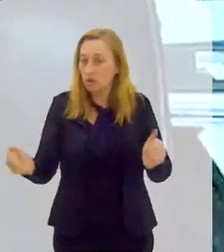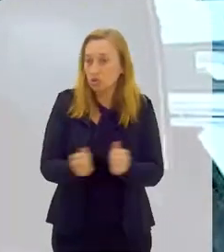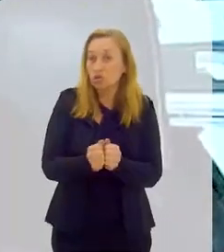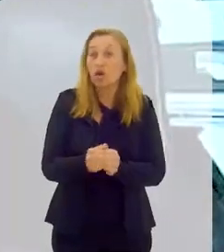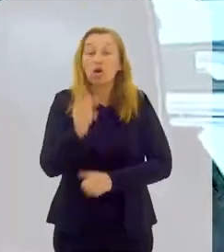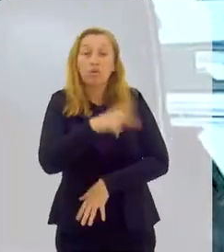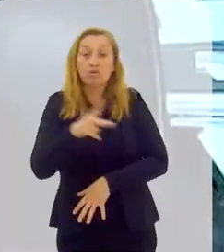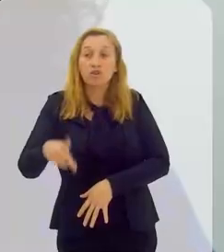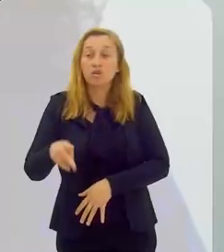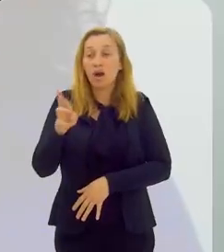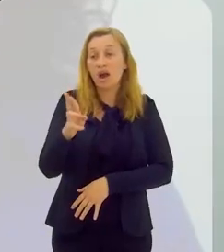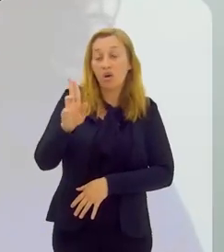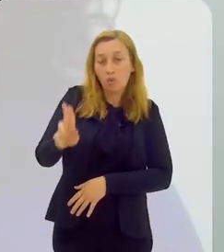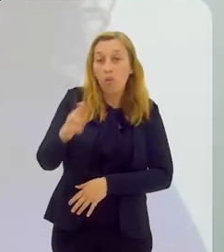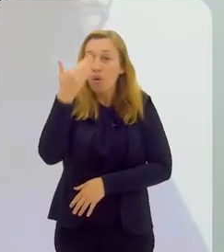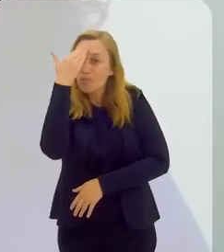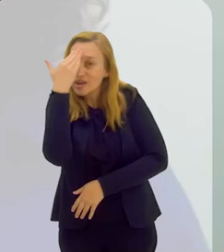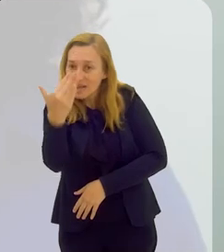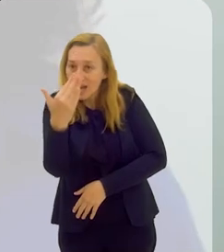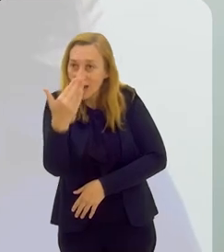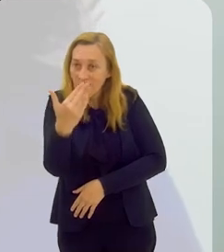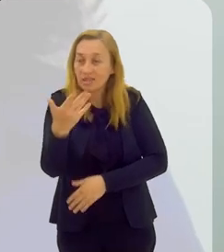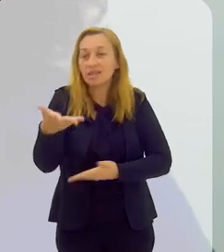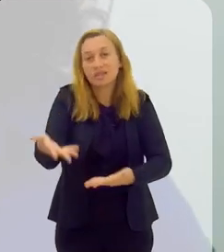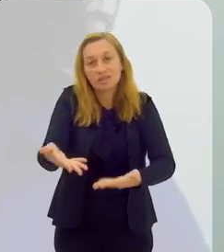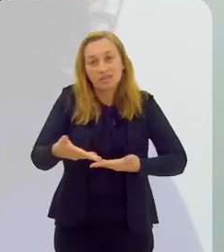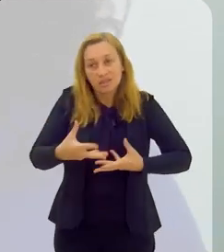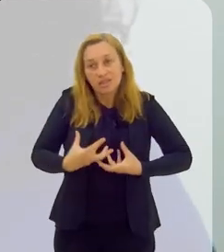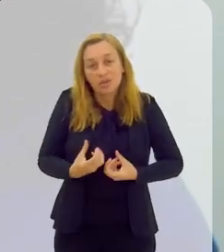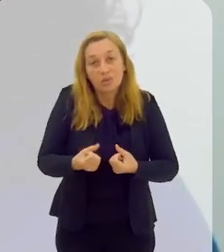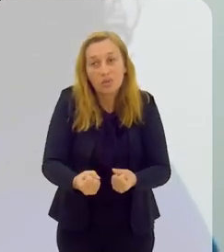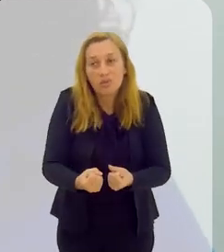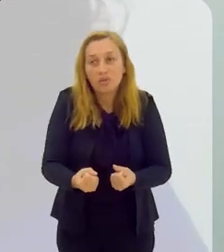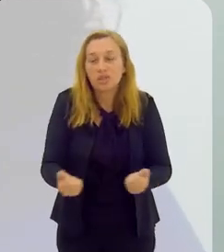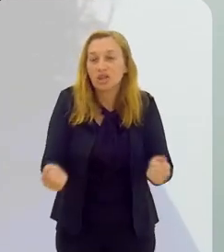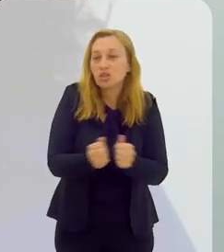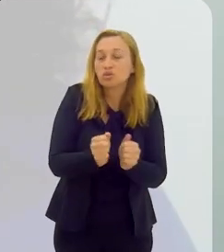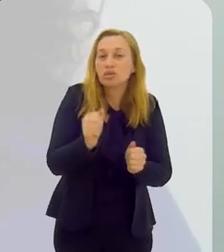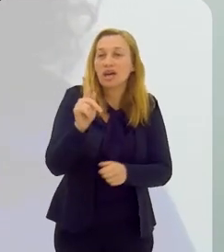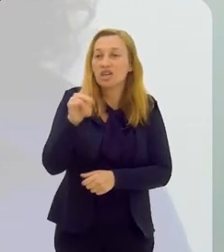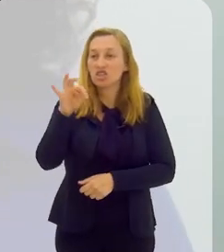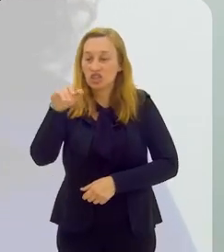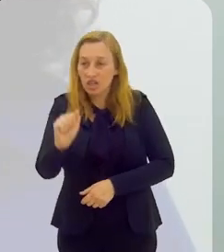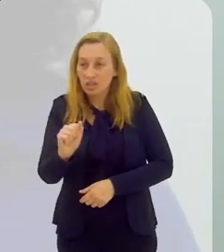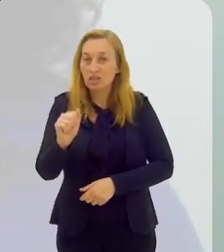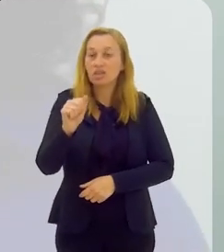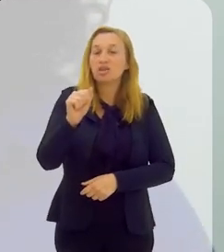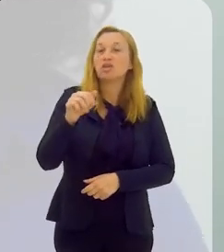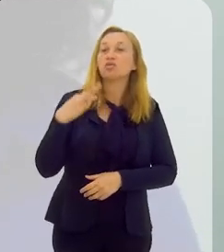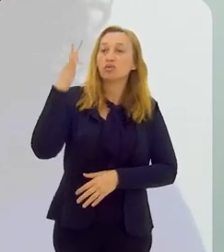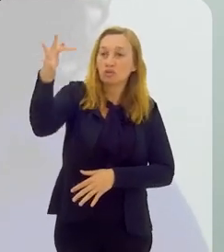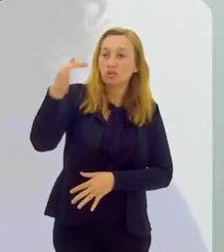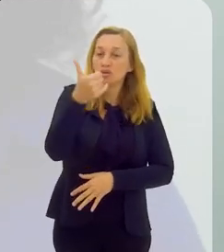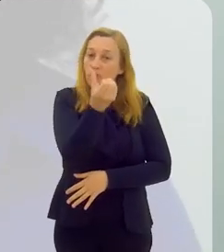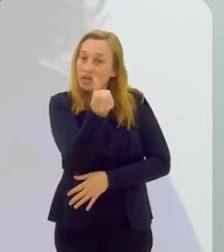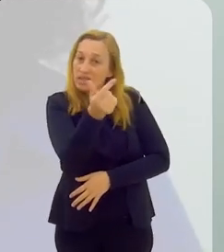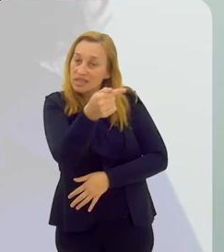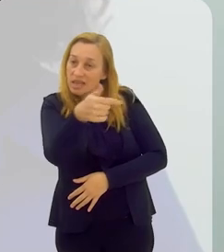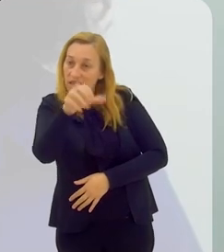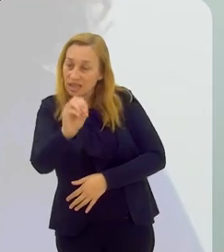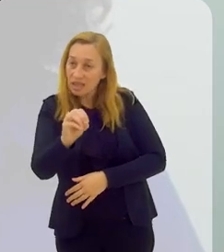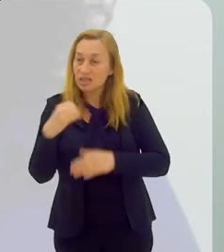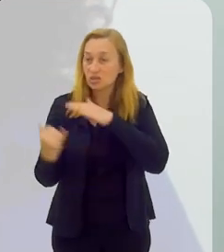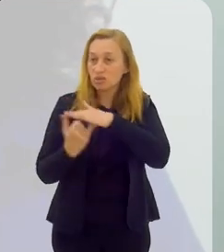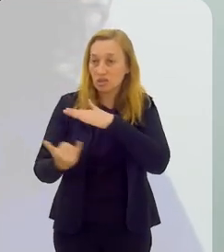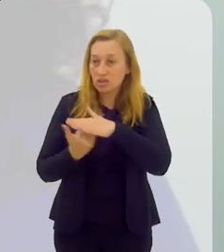realmente participar. Professor Raul, muito obrigada por ter participado e aceitado o convite de compor a agenda de futuro com as 70 instituições que